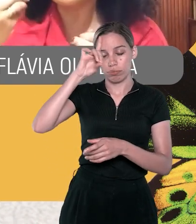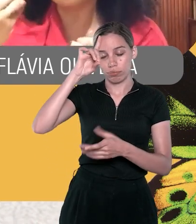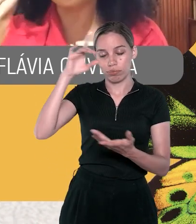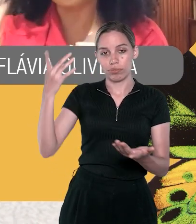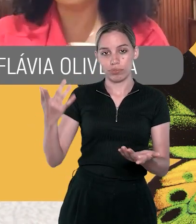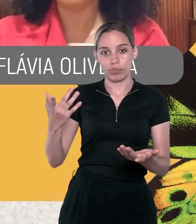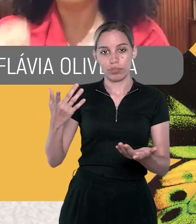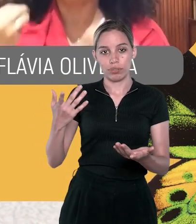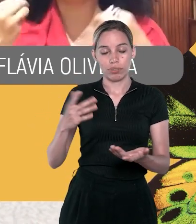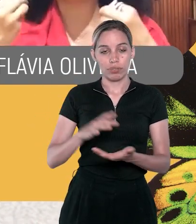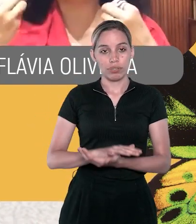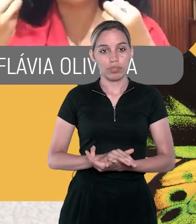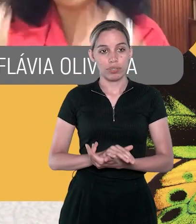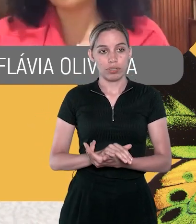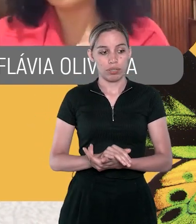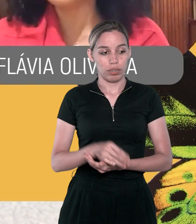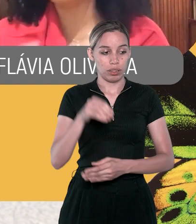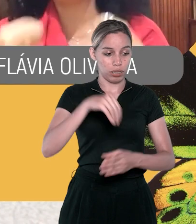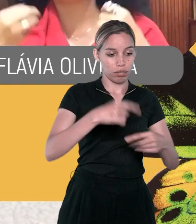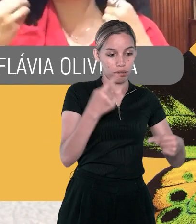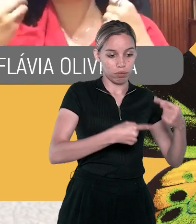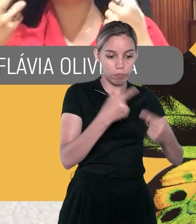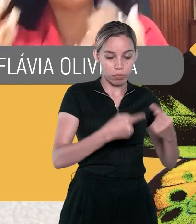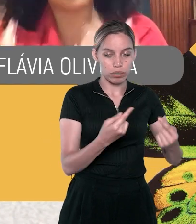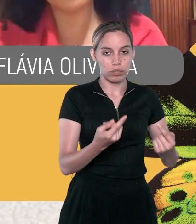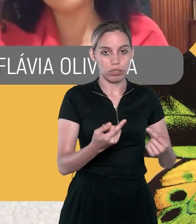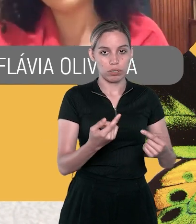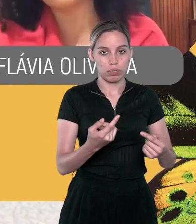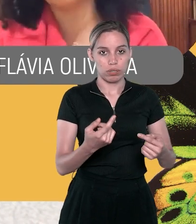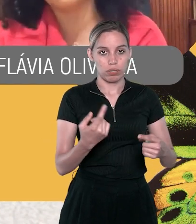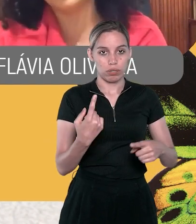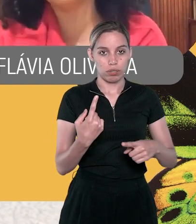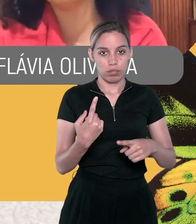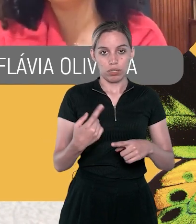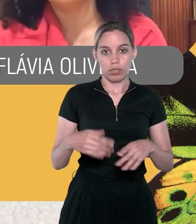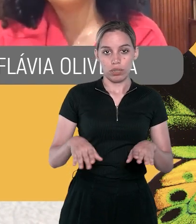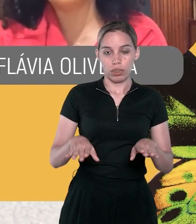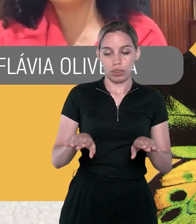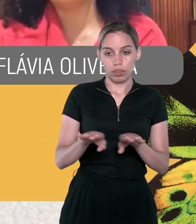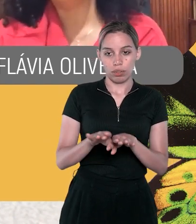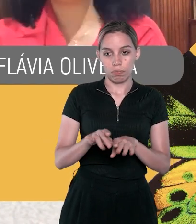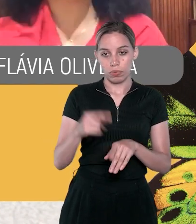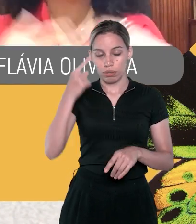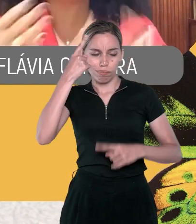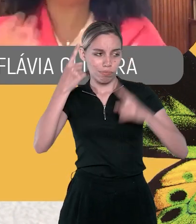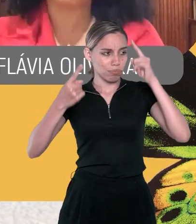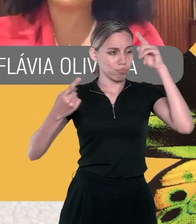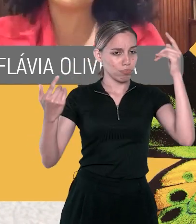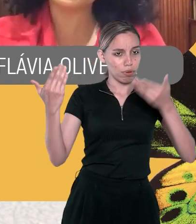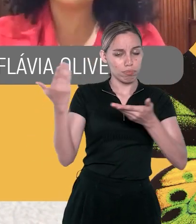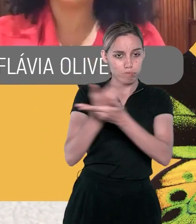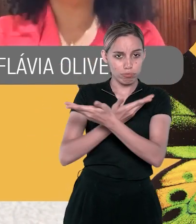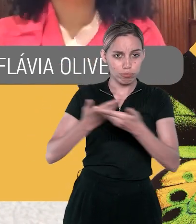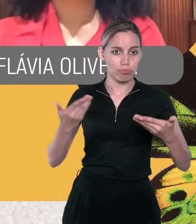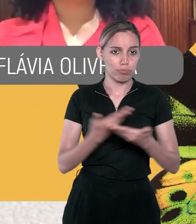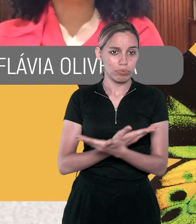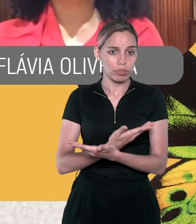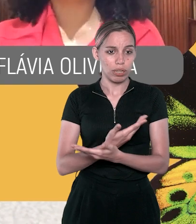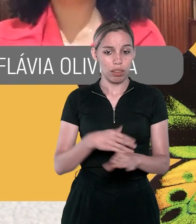política no sentido de troca de ideias, mas também de enfrentamento, né, da violência